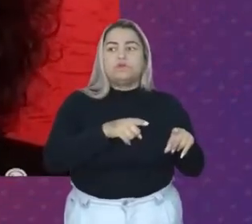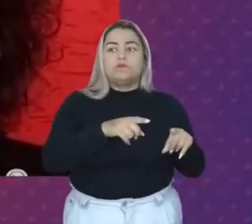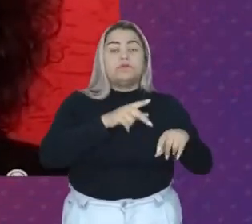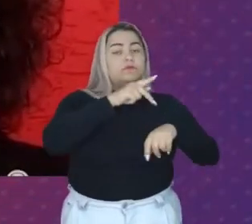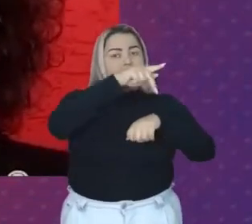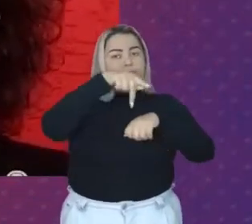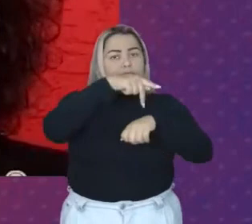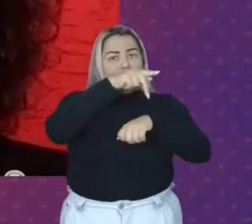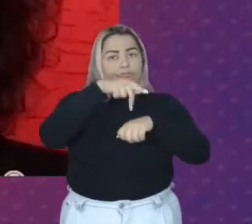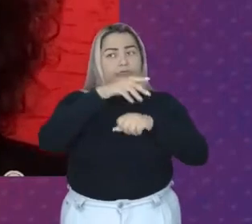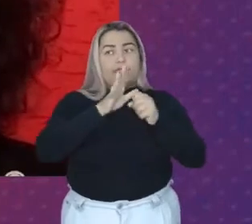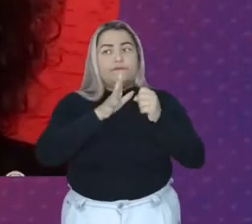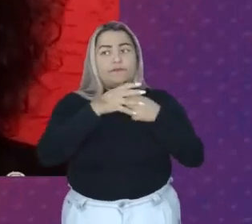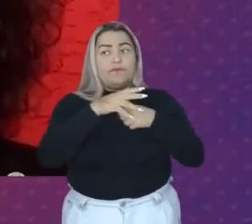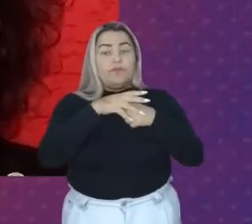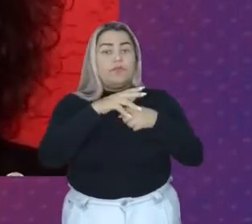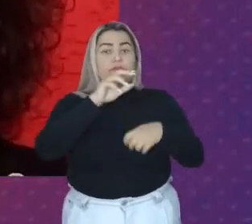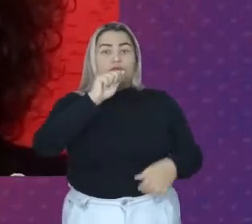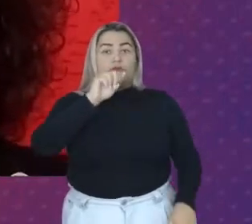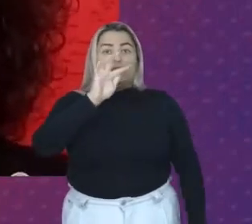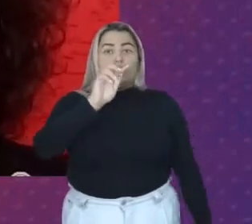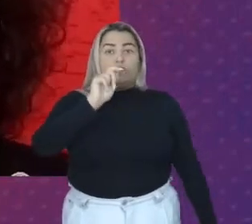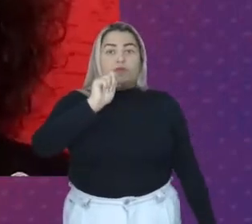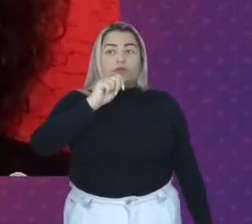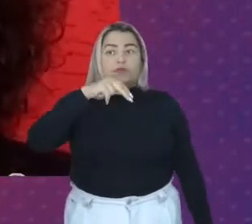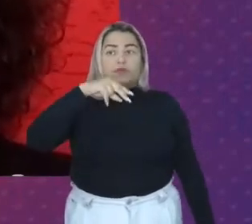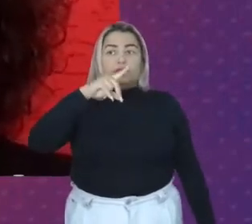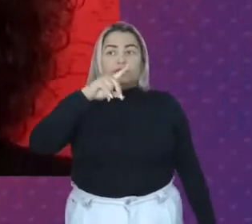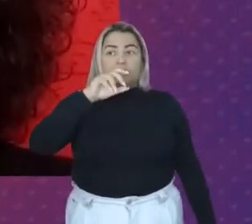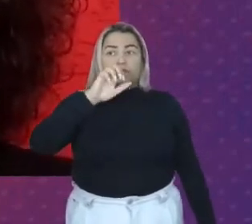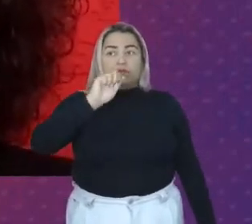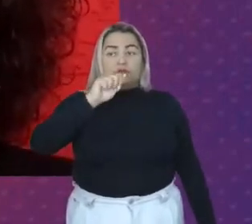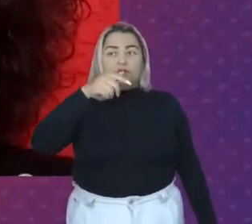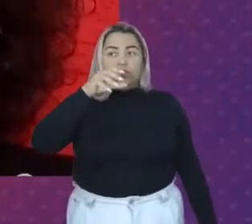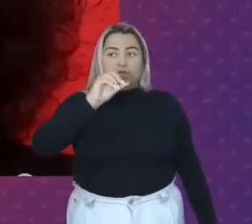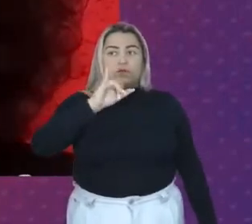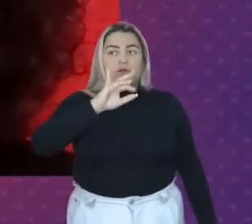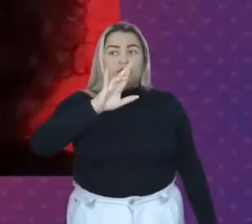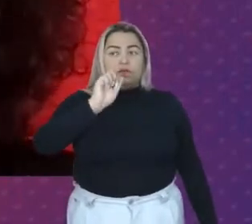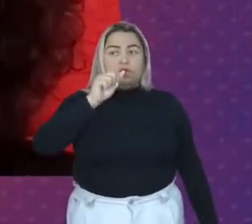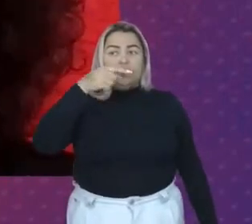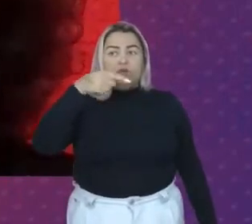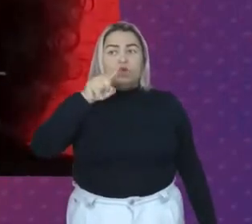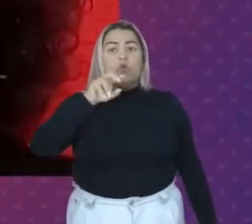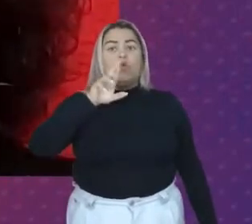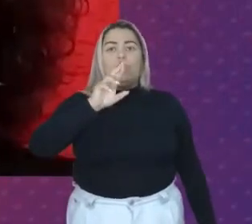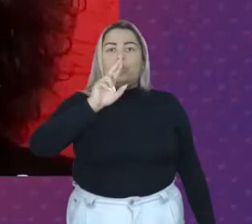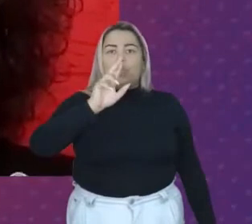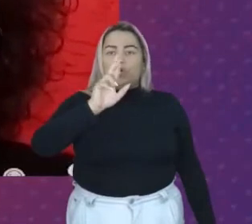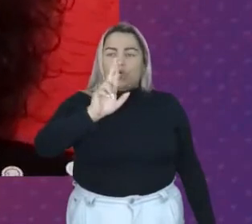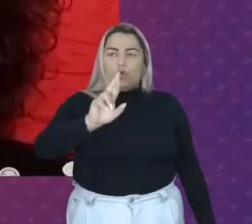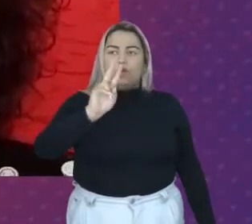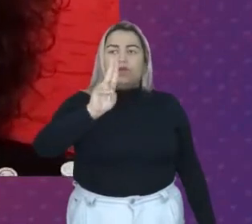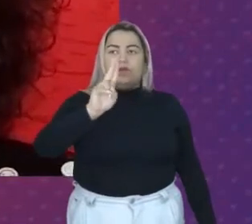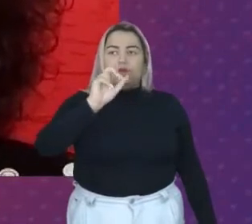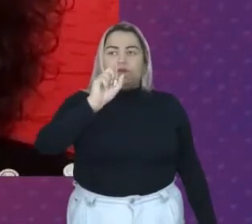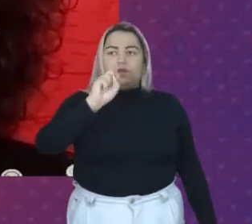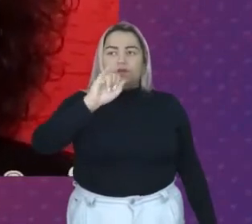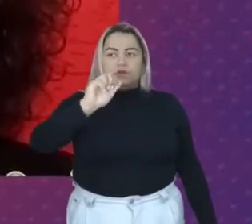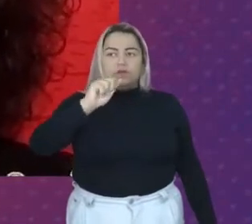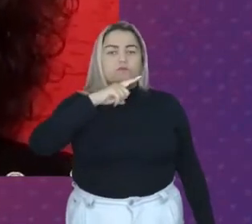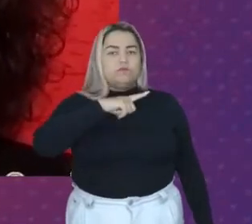países assim, mais fechados como Afeganistão, Irã, Rússia, a gente